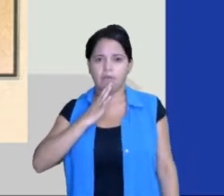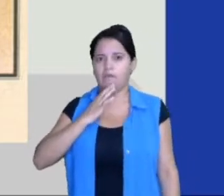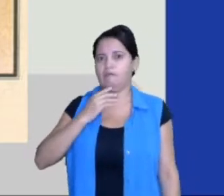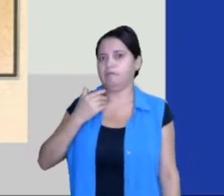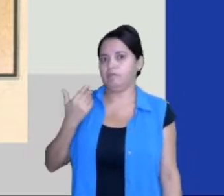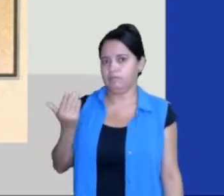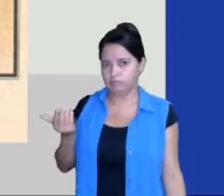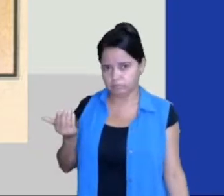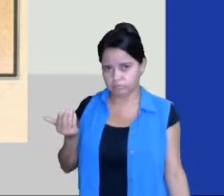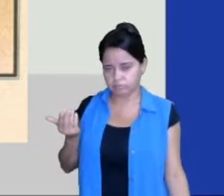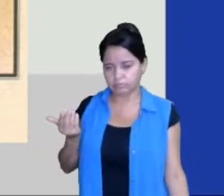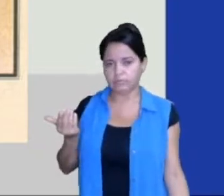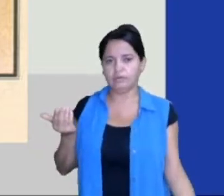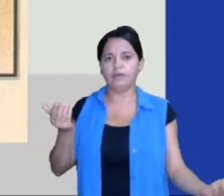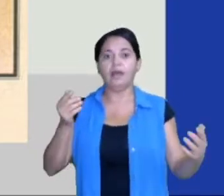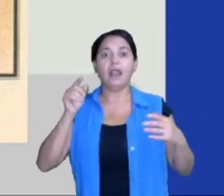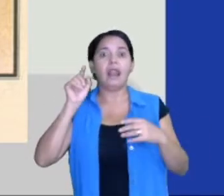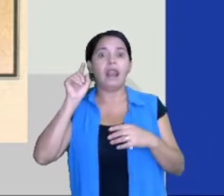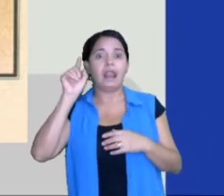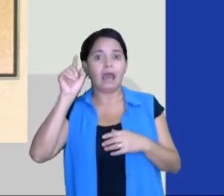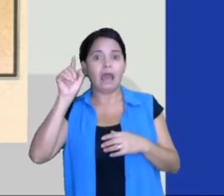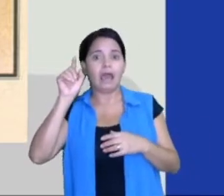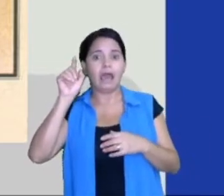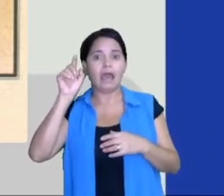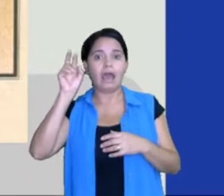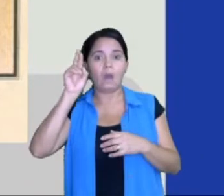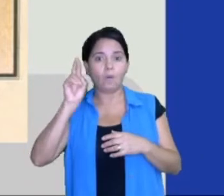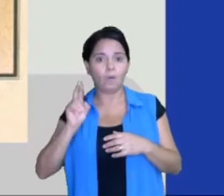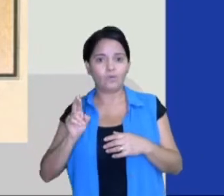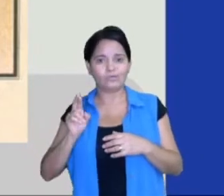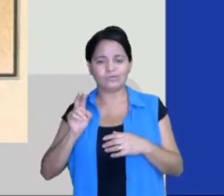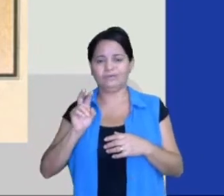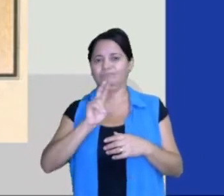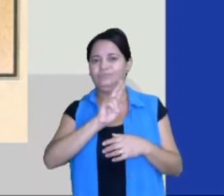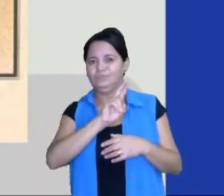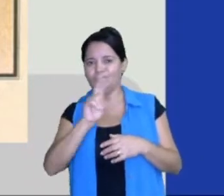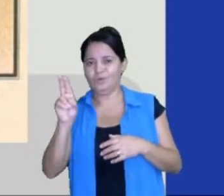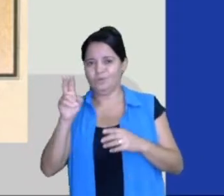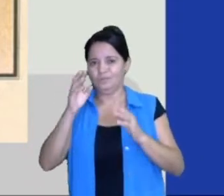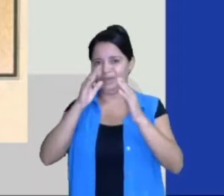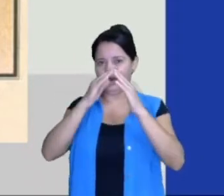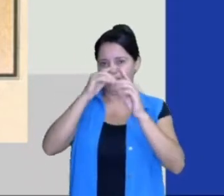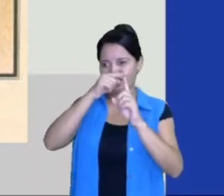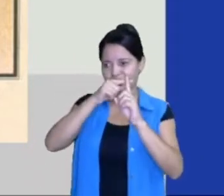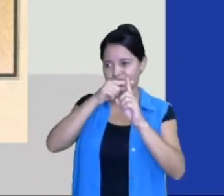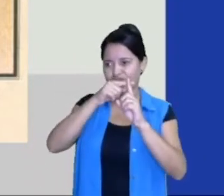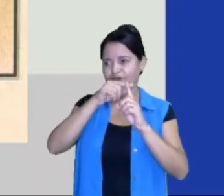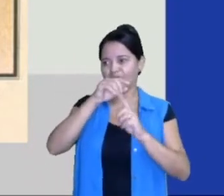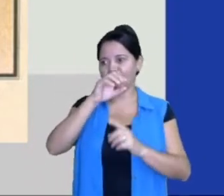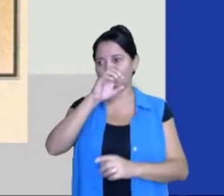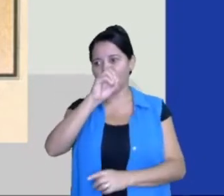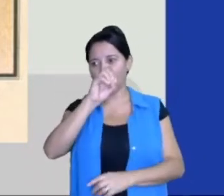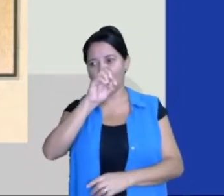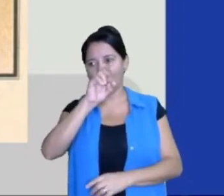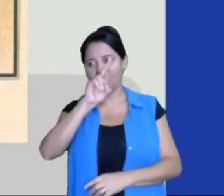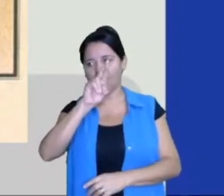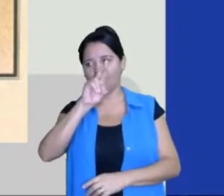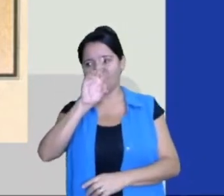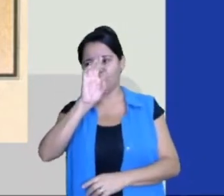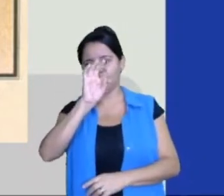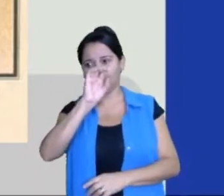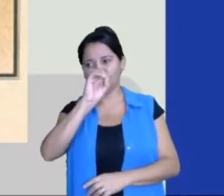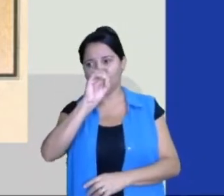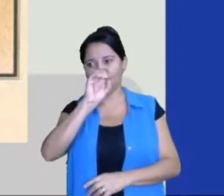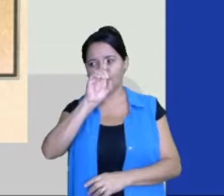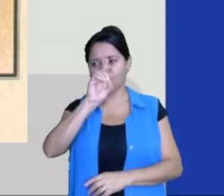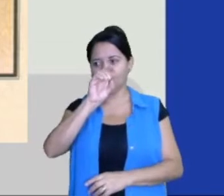Rússia é a chamada igreja ortodoxa, tá certo? É muito rígida. Bom, mas você vê